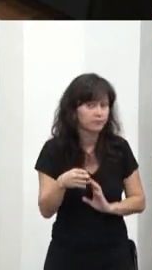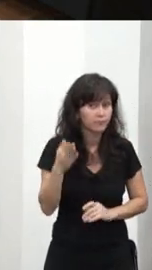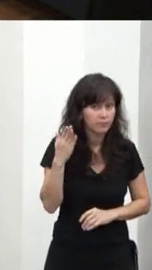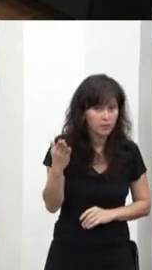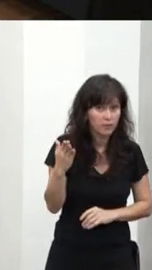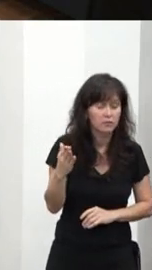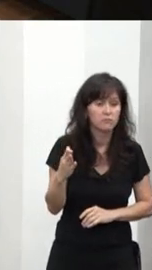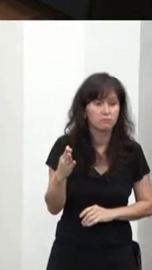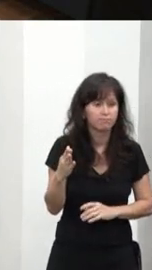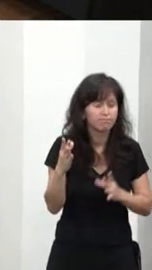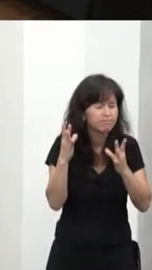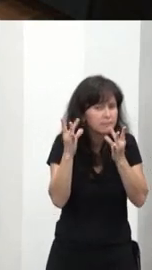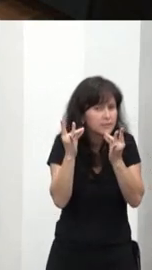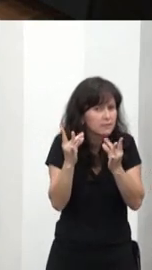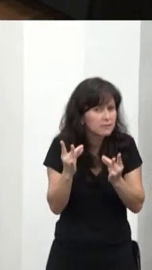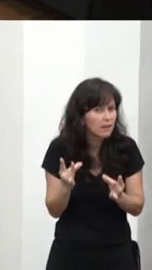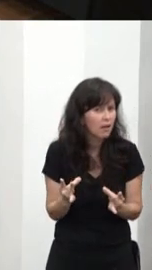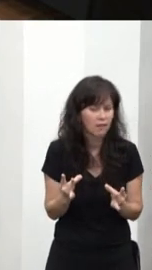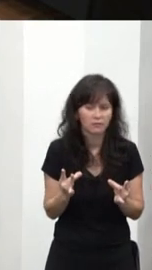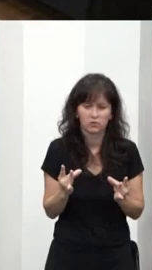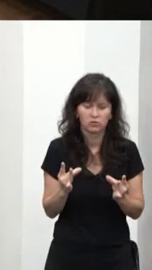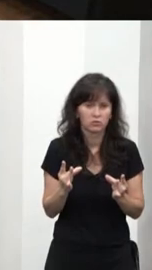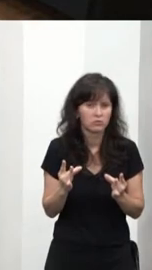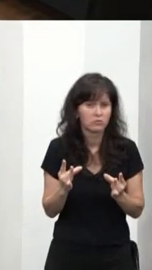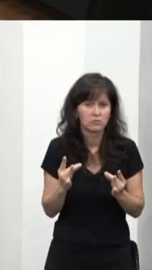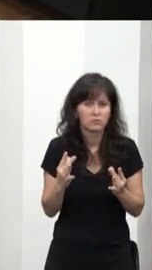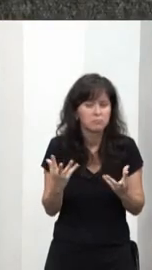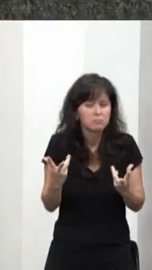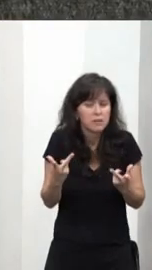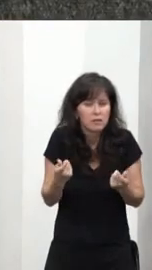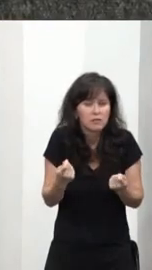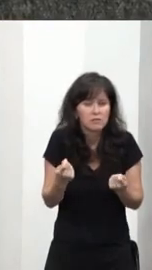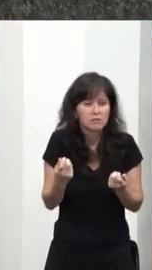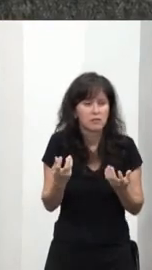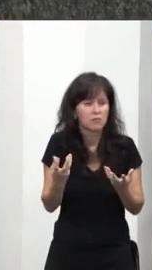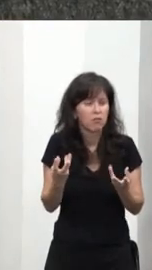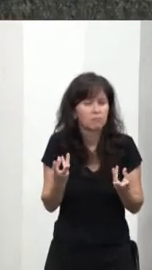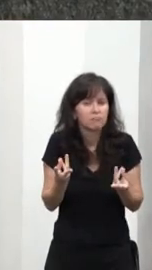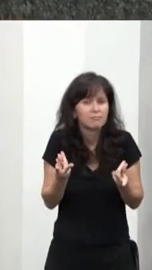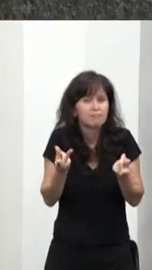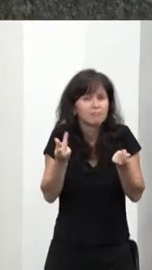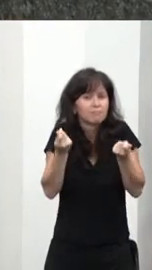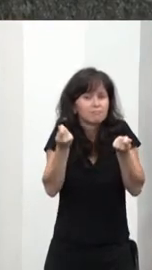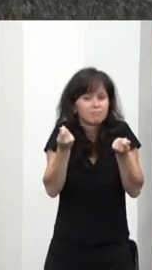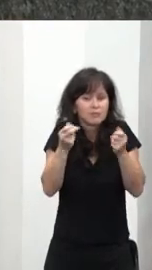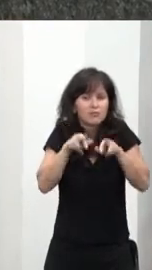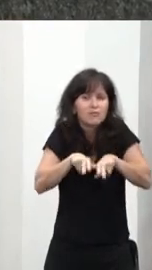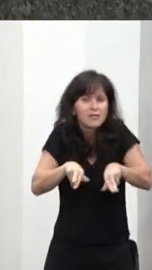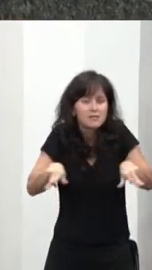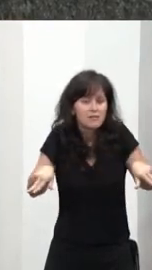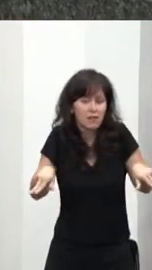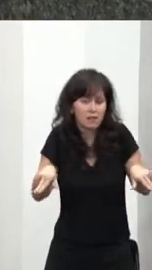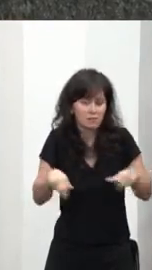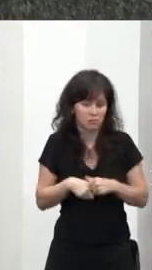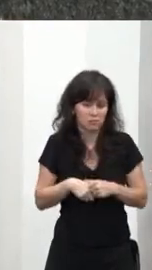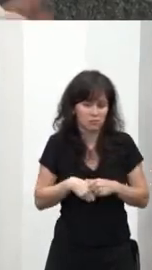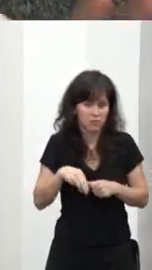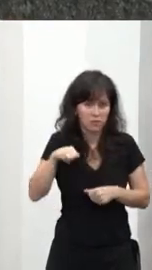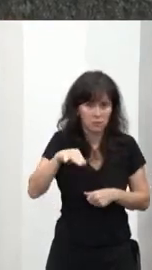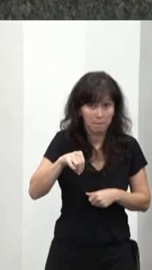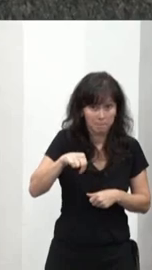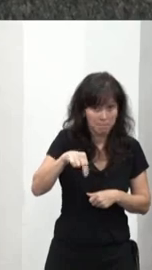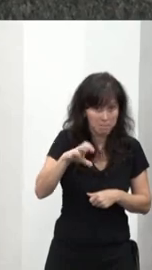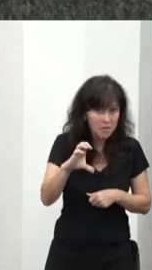muita peculiaridade né A beleza e a riqueza da nossa diversidade Então dentro do Ministério da Cultura a gente tem a menor